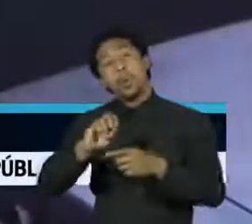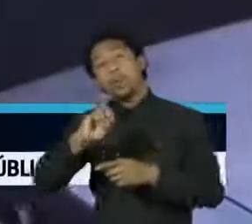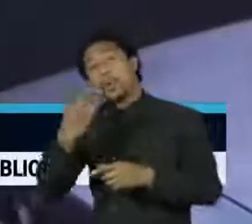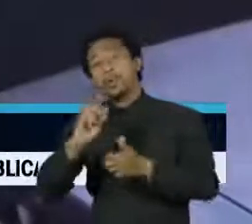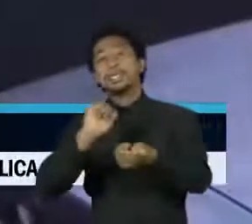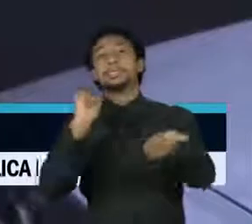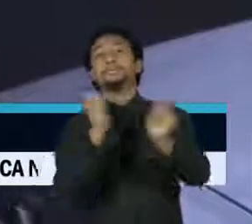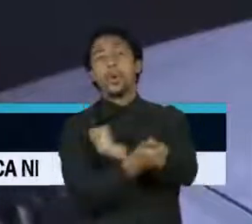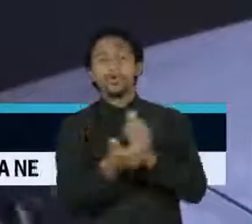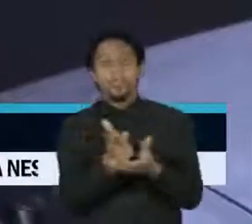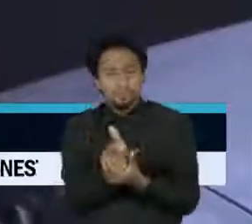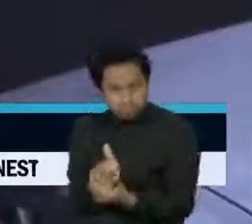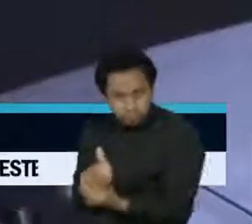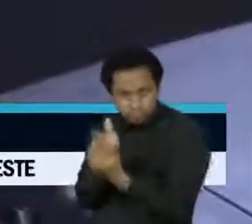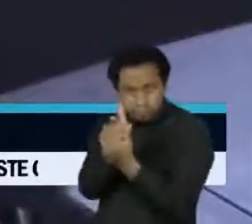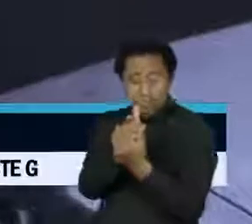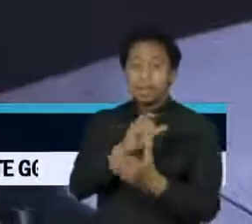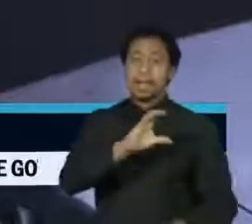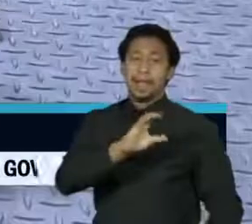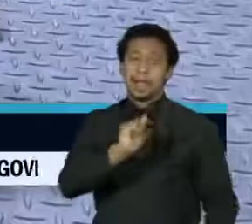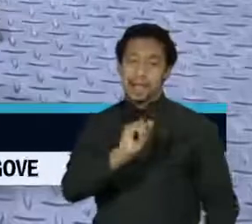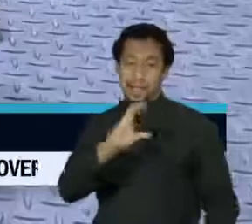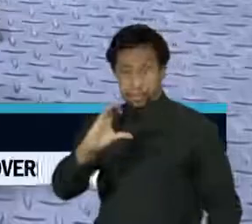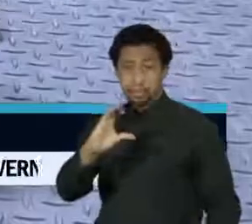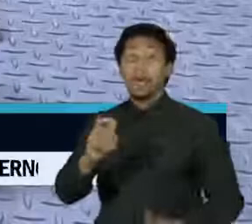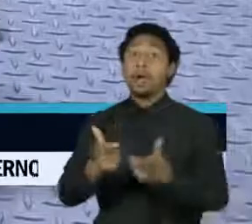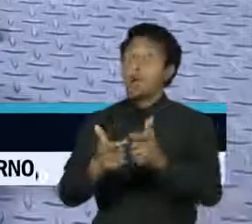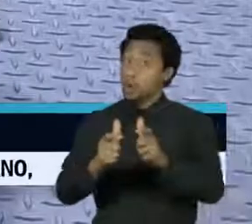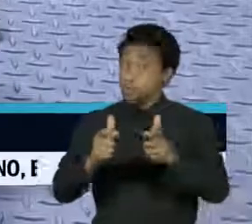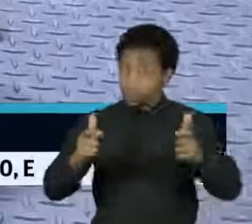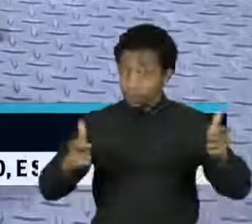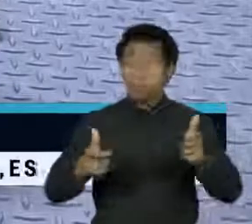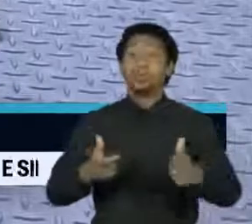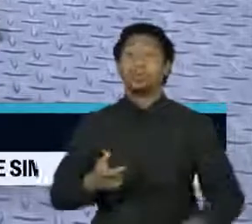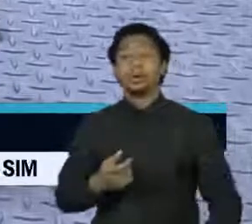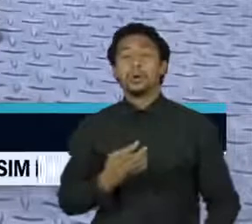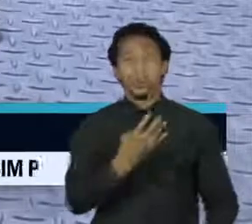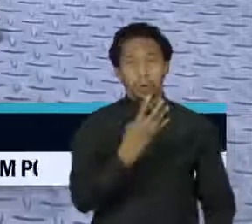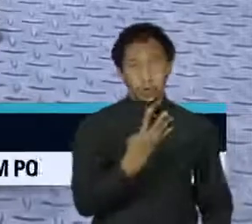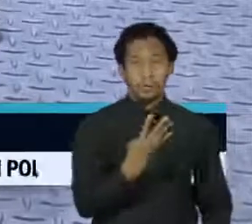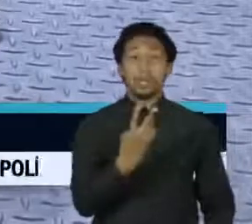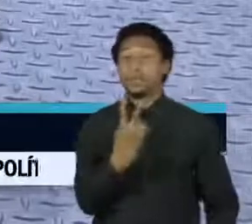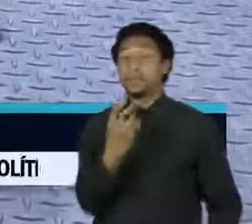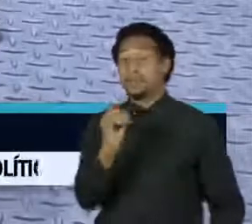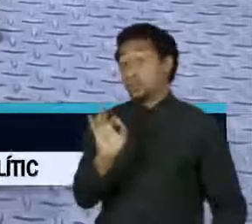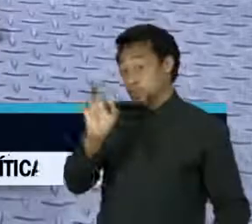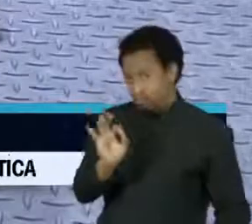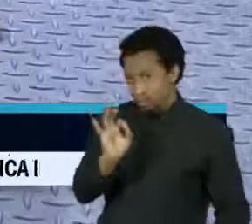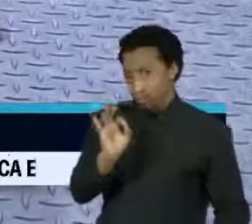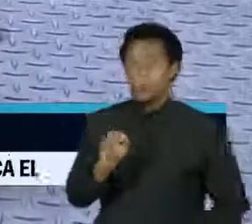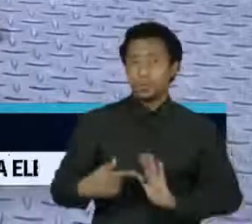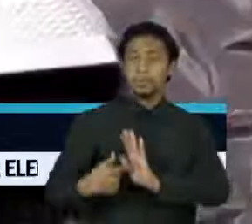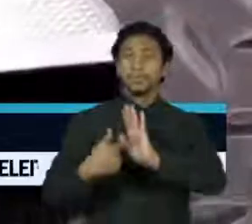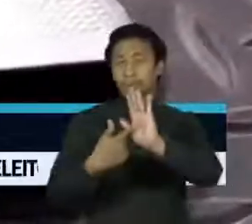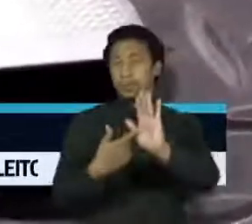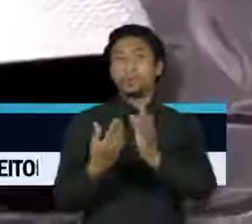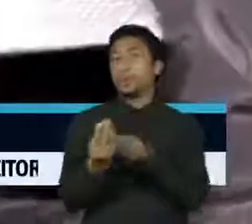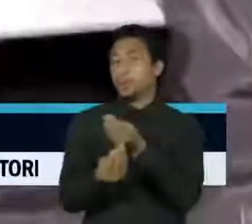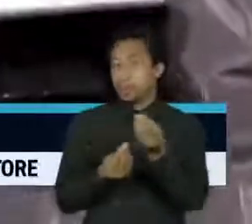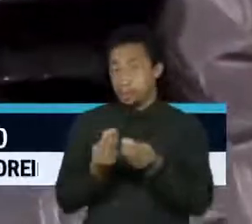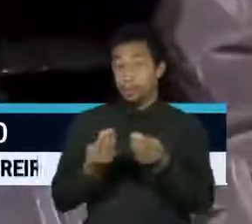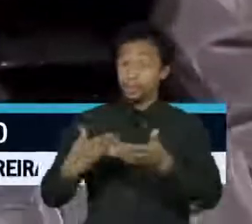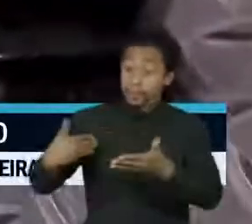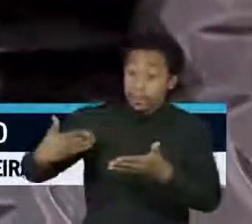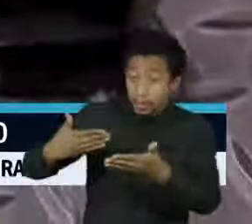cresceu 474% durante o governo Bolsonaro, segundo o Fórum Brasileiro de Segurança Pública. Até 1º de junho deste